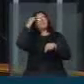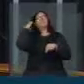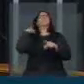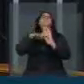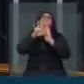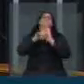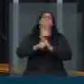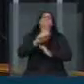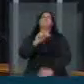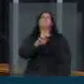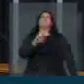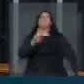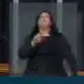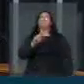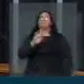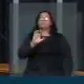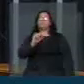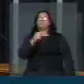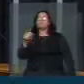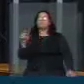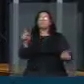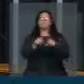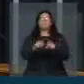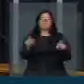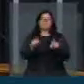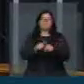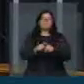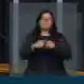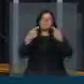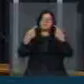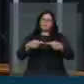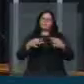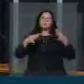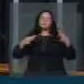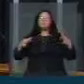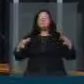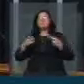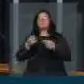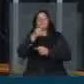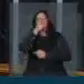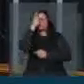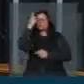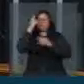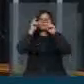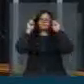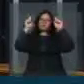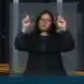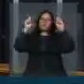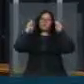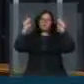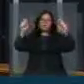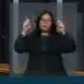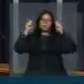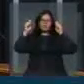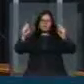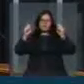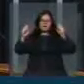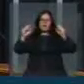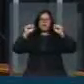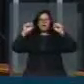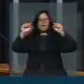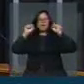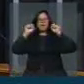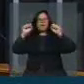também. Então, é um movimento contra o aumento da passagem, contra os estádios da Copa, contra